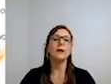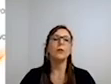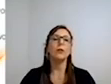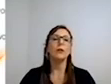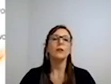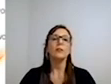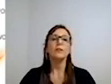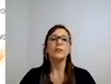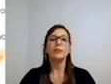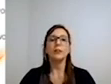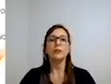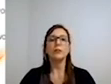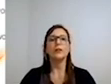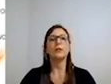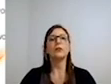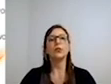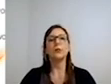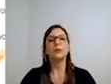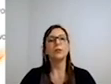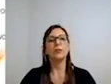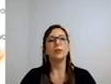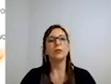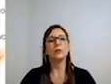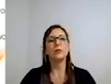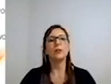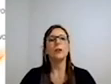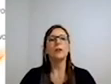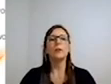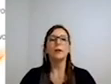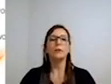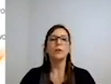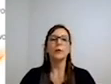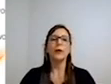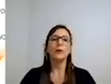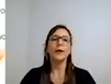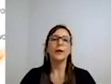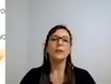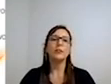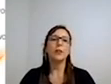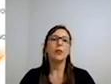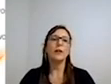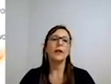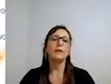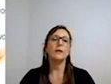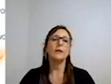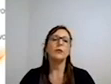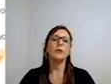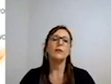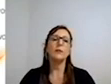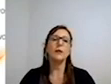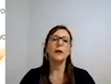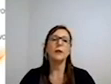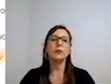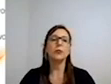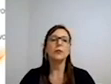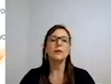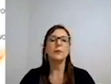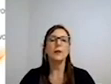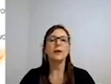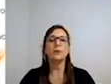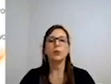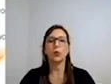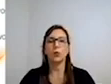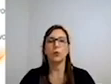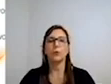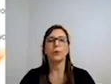espinal, dividindo-se e subdividindo-se para formar uma rede que conecta a medula espinal a todas as partes